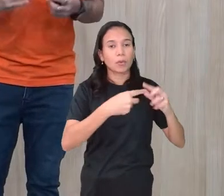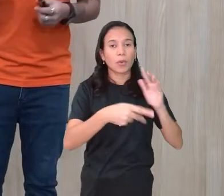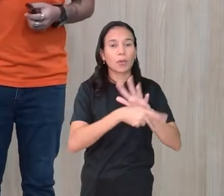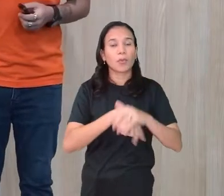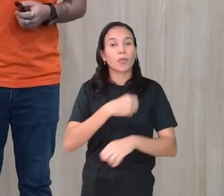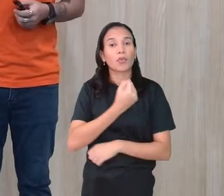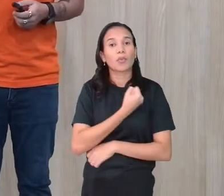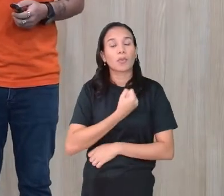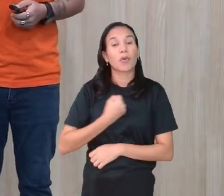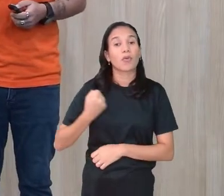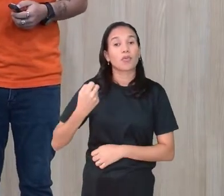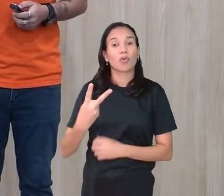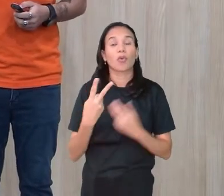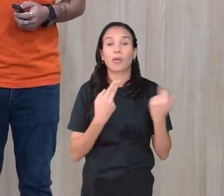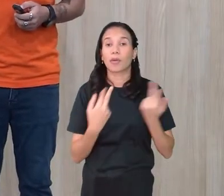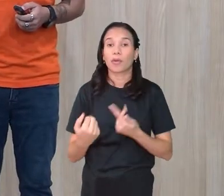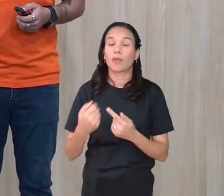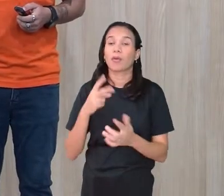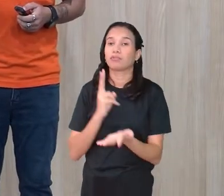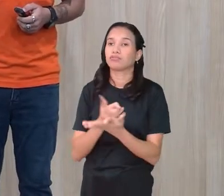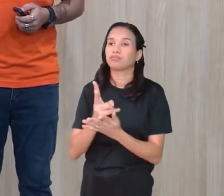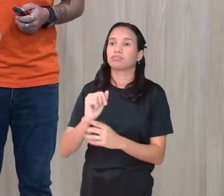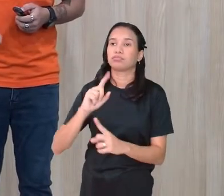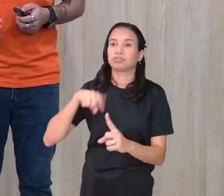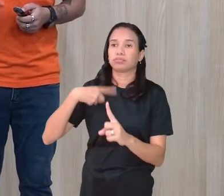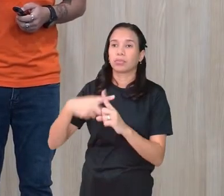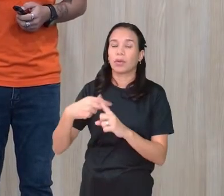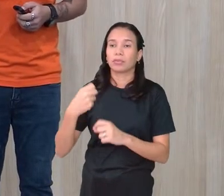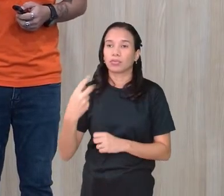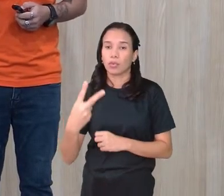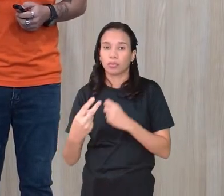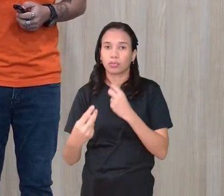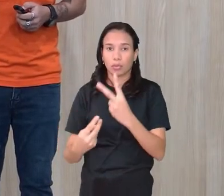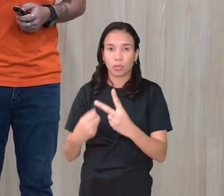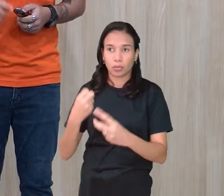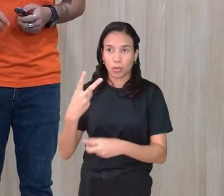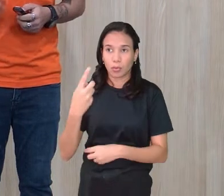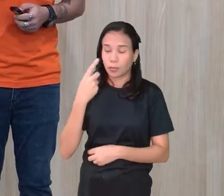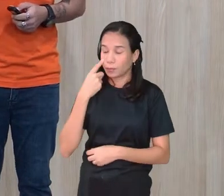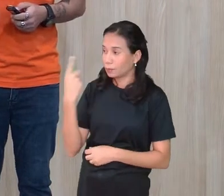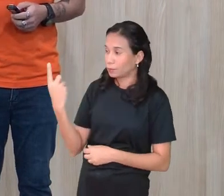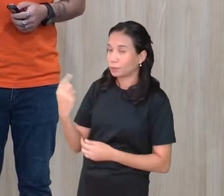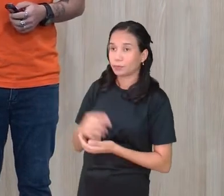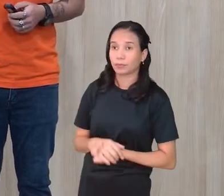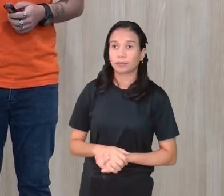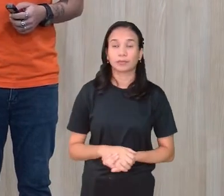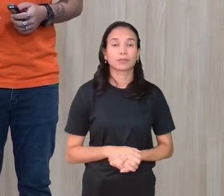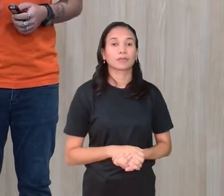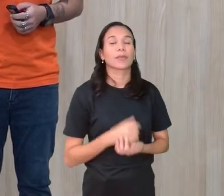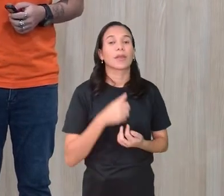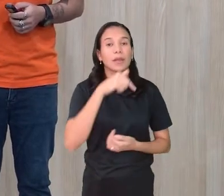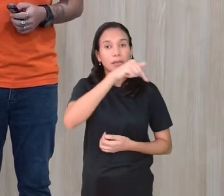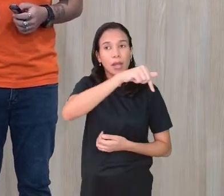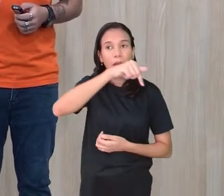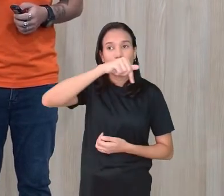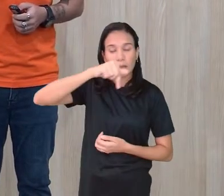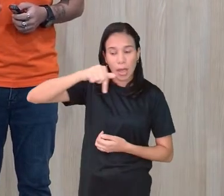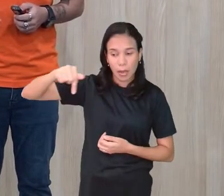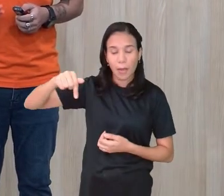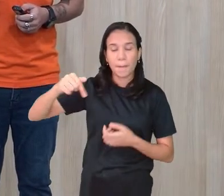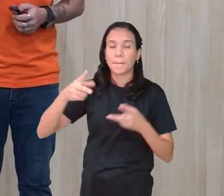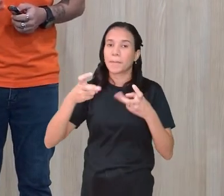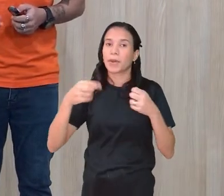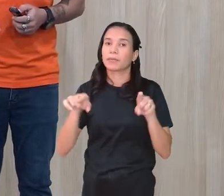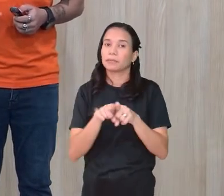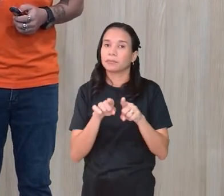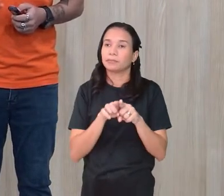2 segue o padrão de ir aumentando sempre de 2 em 2. Olha o que acontece com 7, ou seja, com 7 a gente vai perceber também